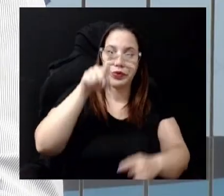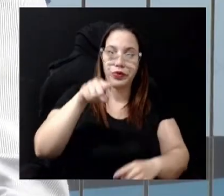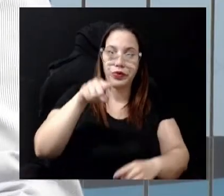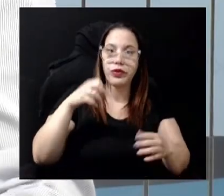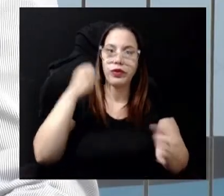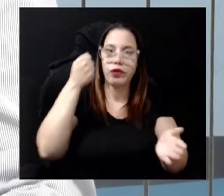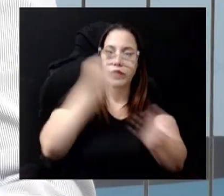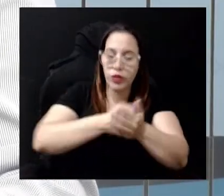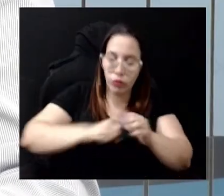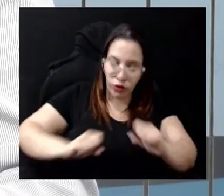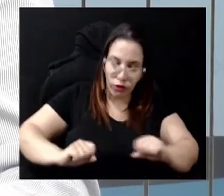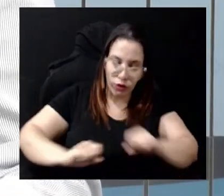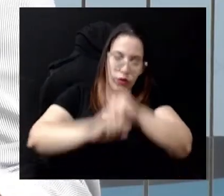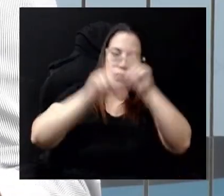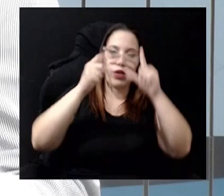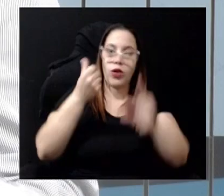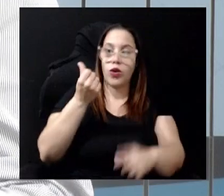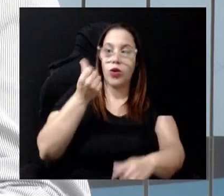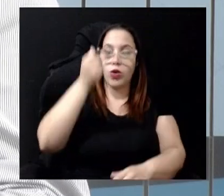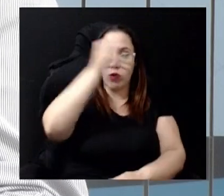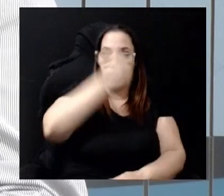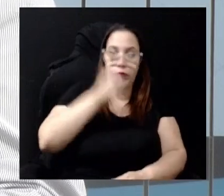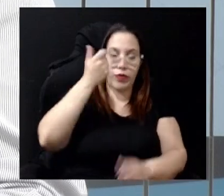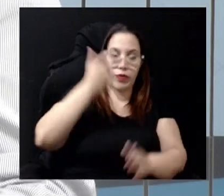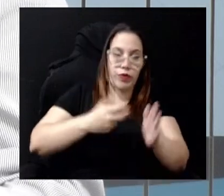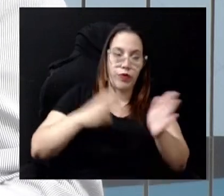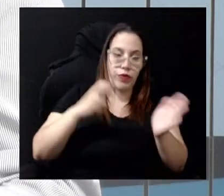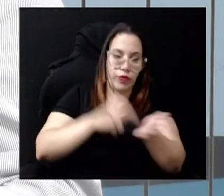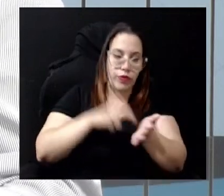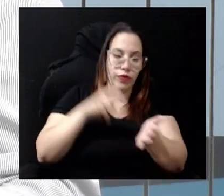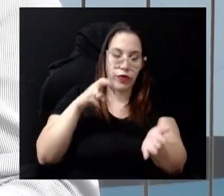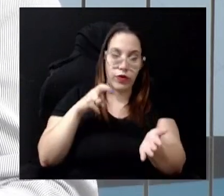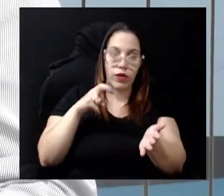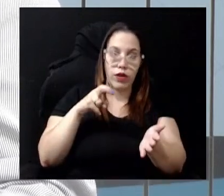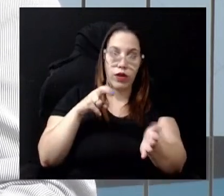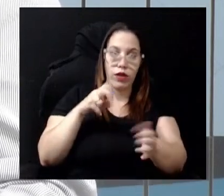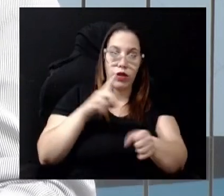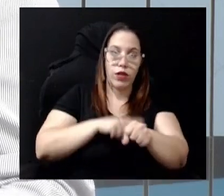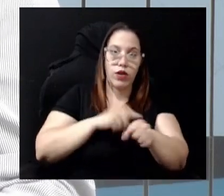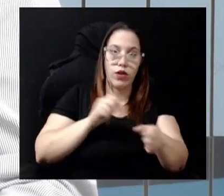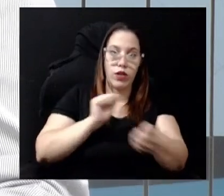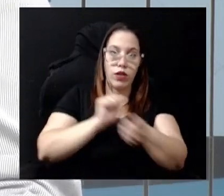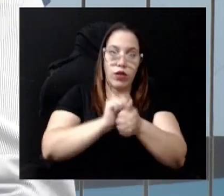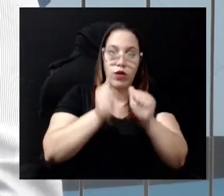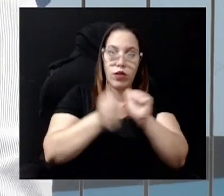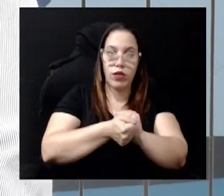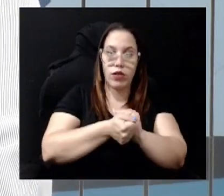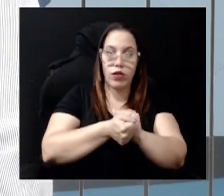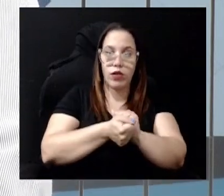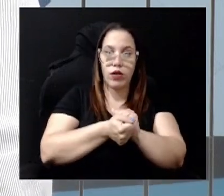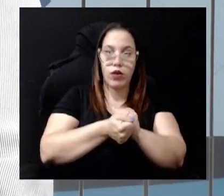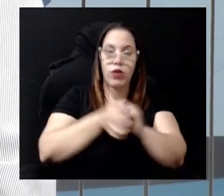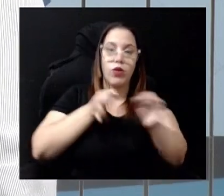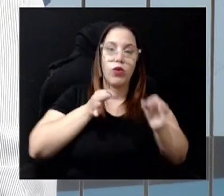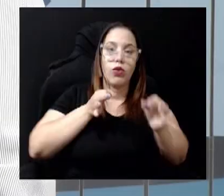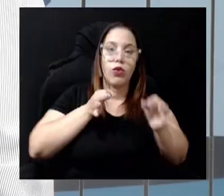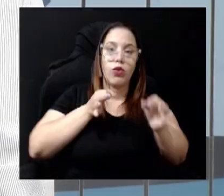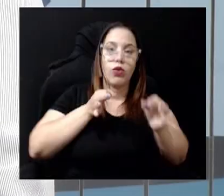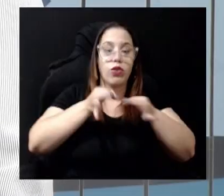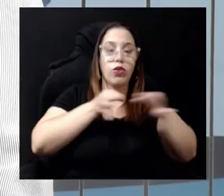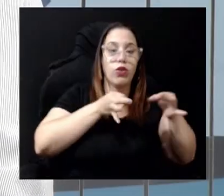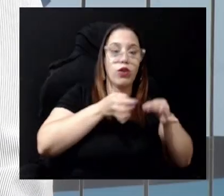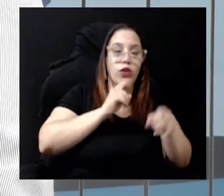acordar uma hora mais cedo, mesmo que o relógio seja reajustado, isso pressupõe uma reorganização do seu